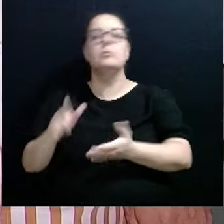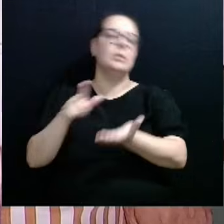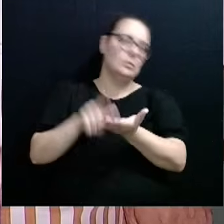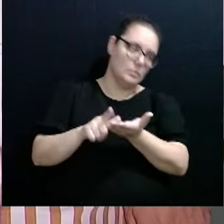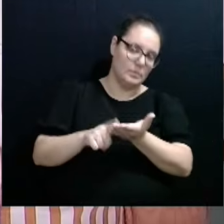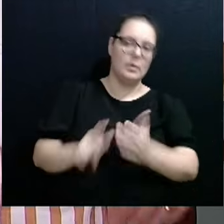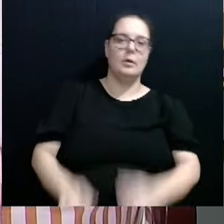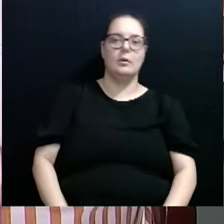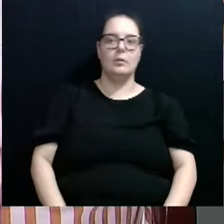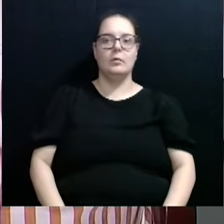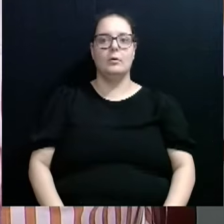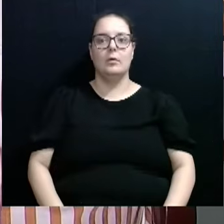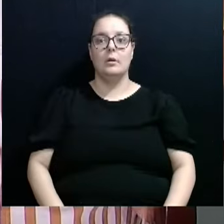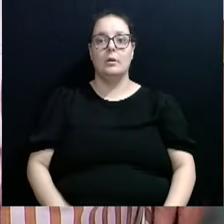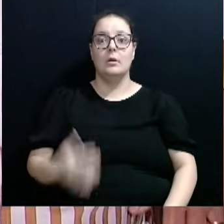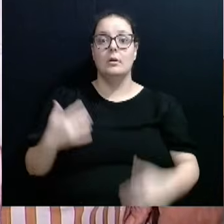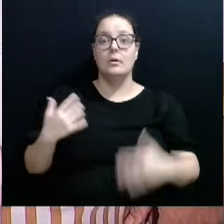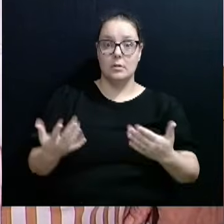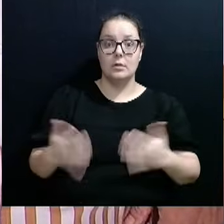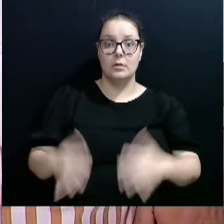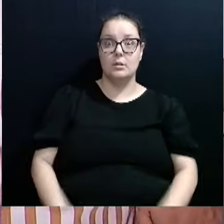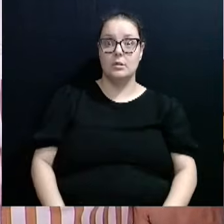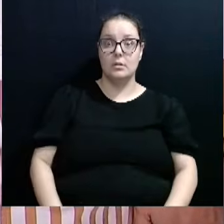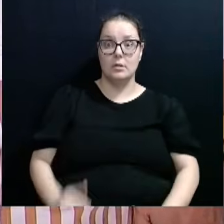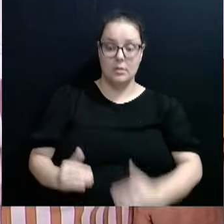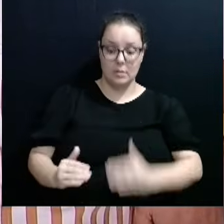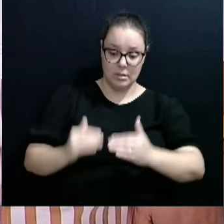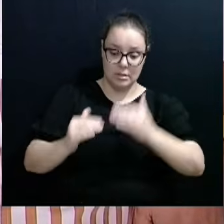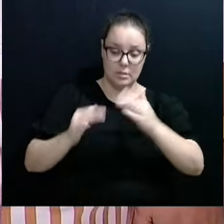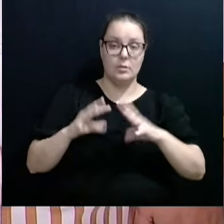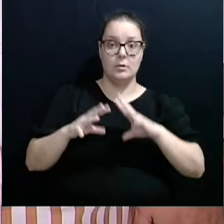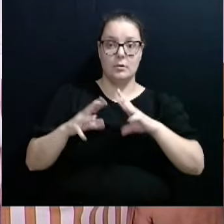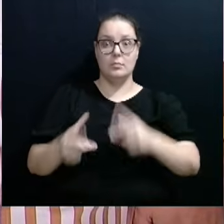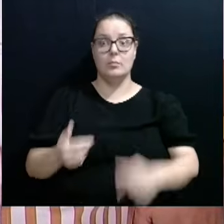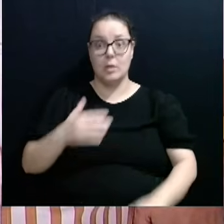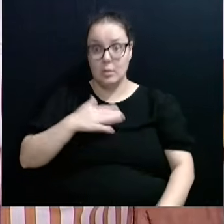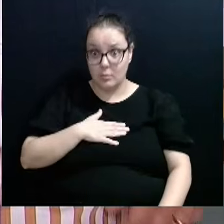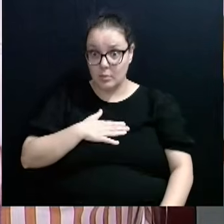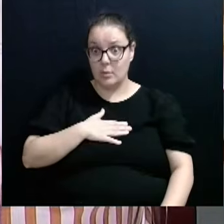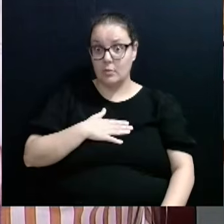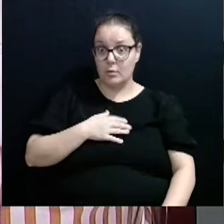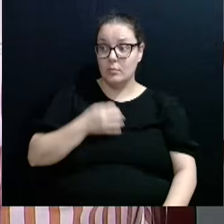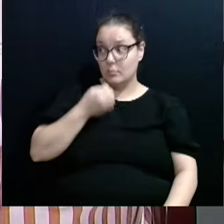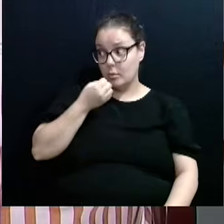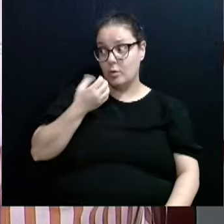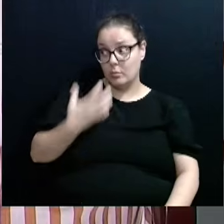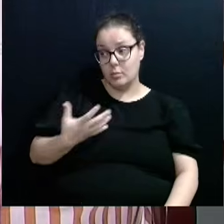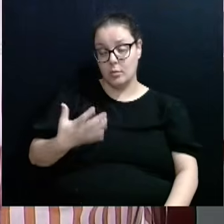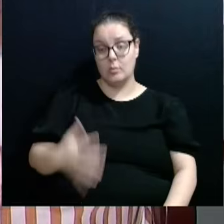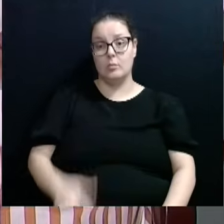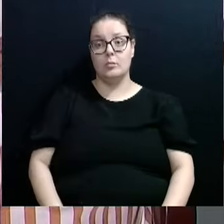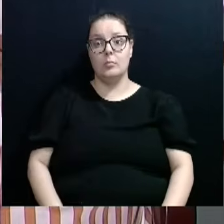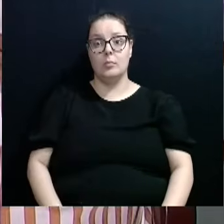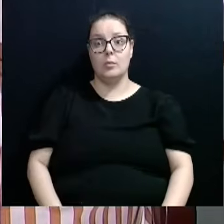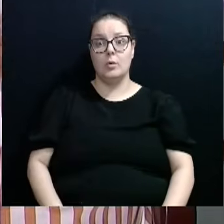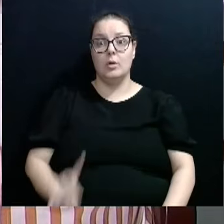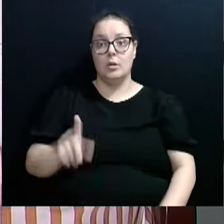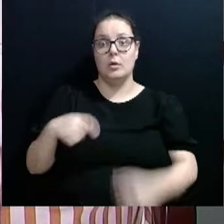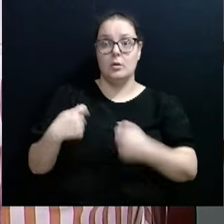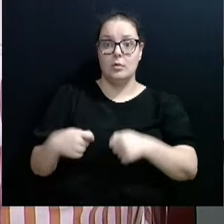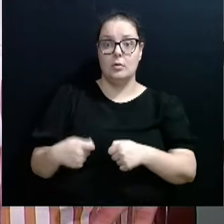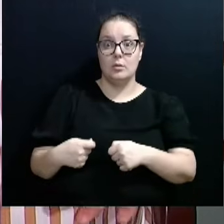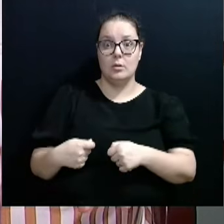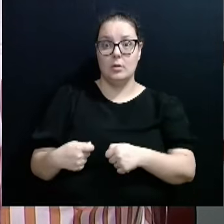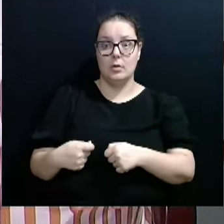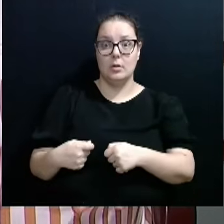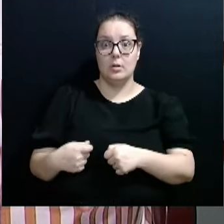papel. E essa evolução toda, para mim foi muito bom, porque eu não preciso trazer nada para cá, eu